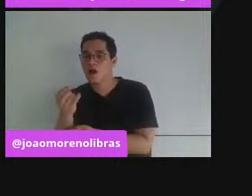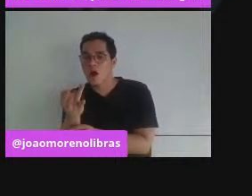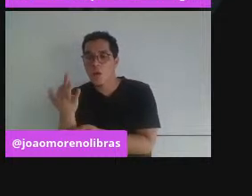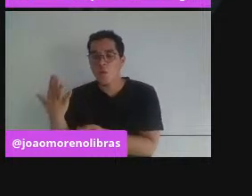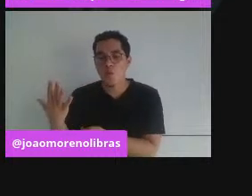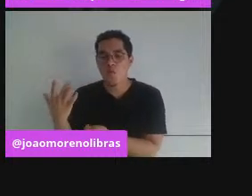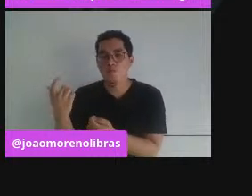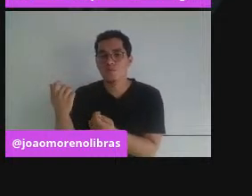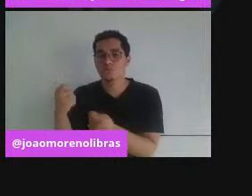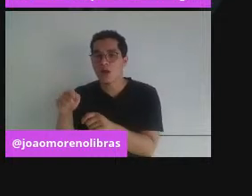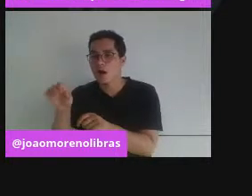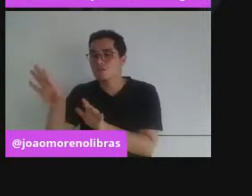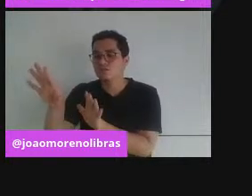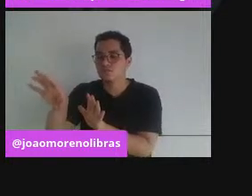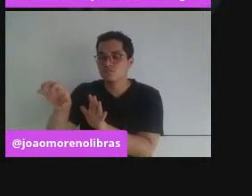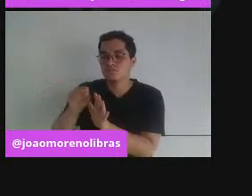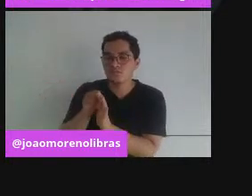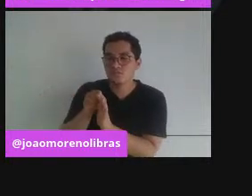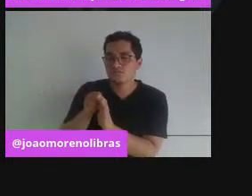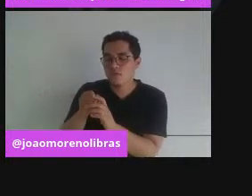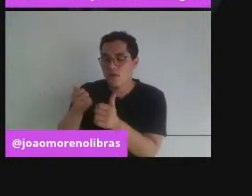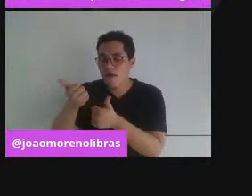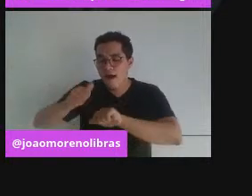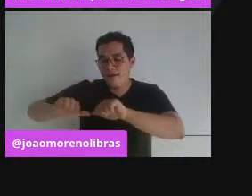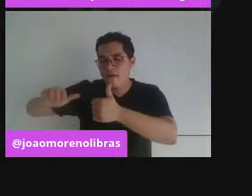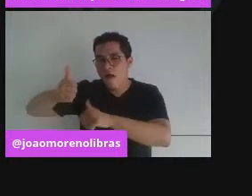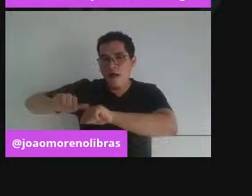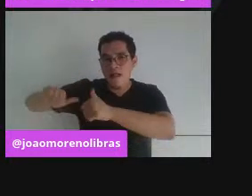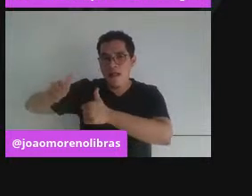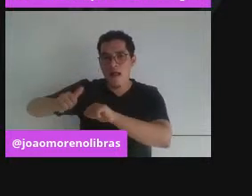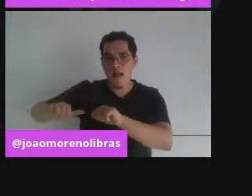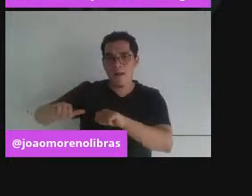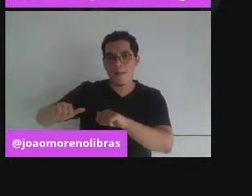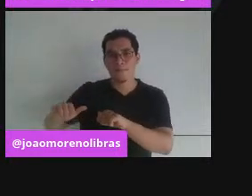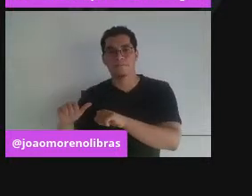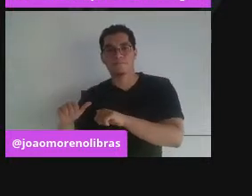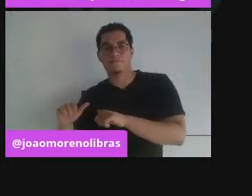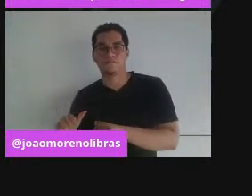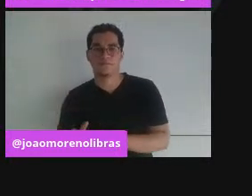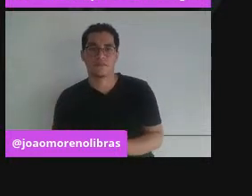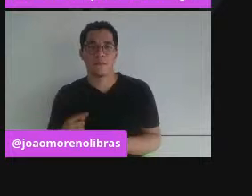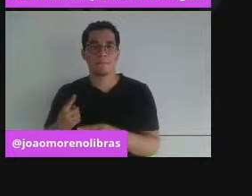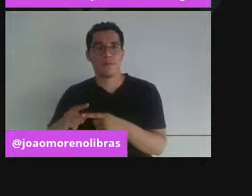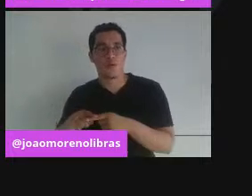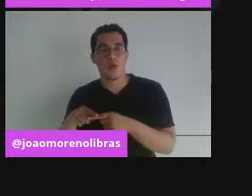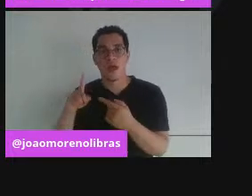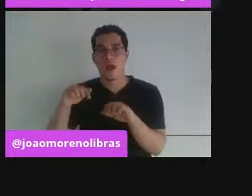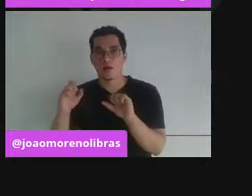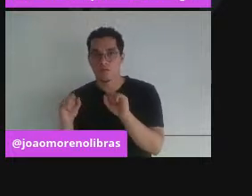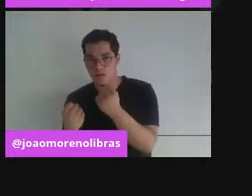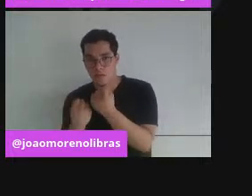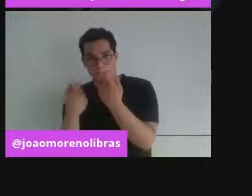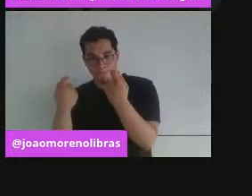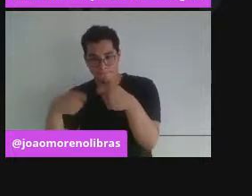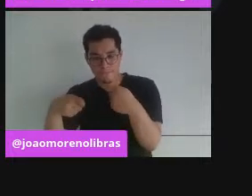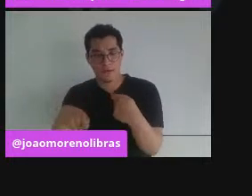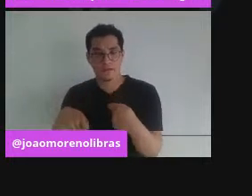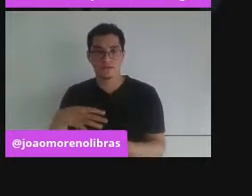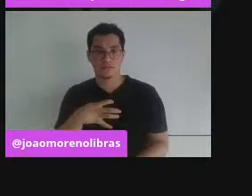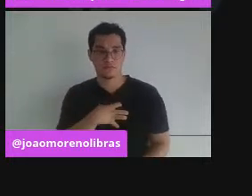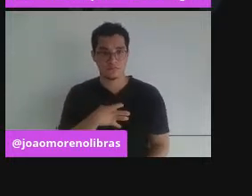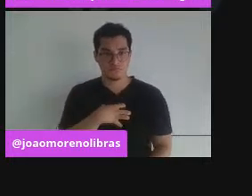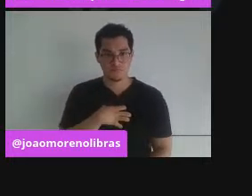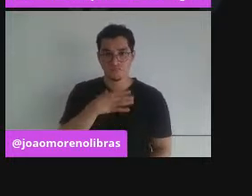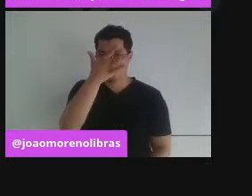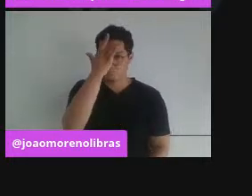gente vai com o nosso princípio de cooperar com quem produziu o texto, e a gente, nenhuma perspectiva